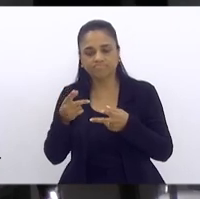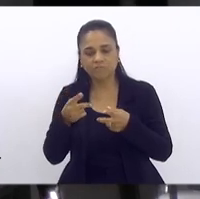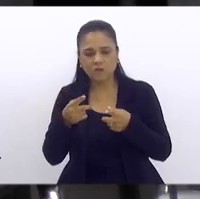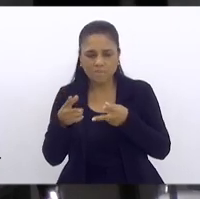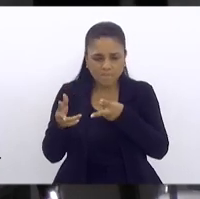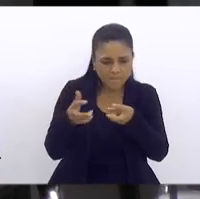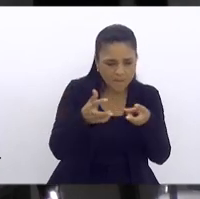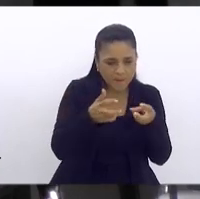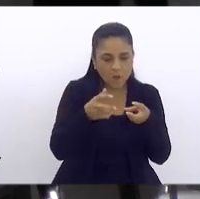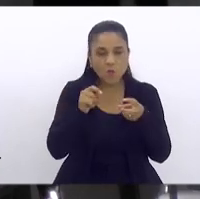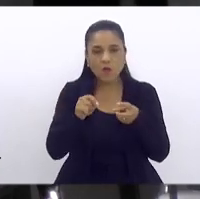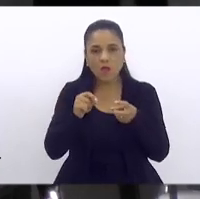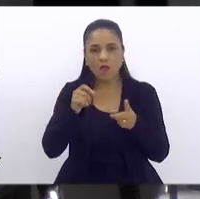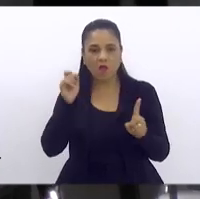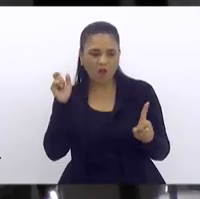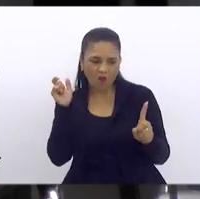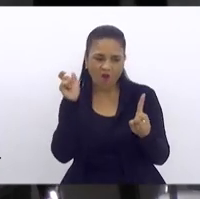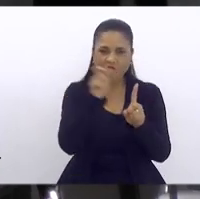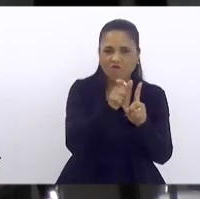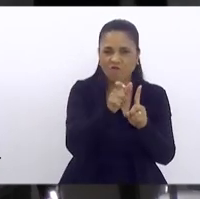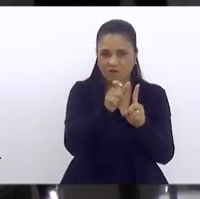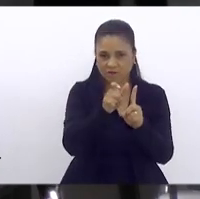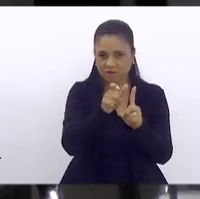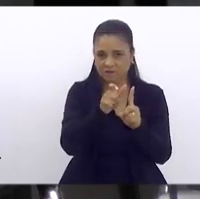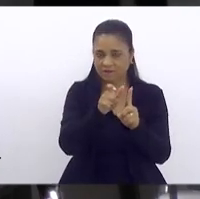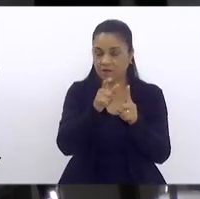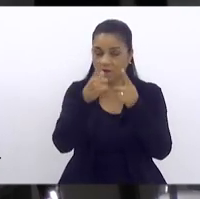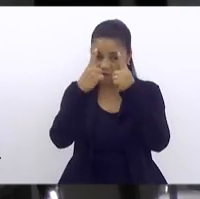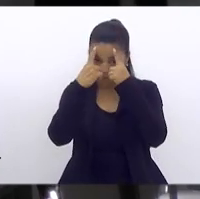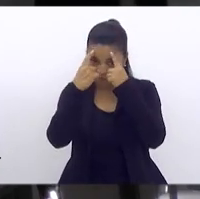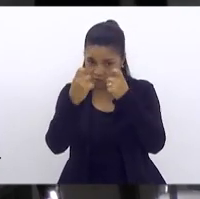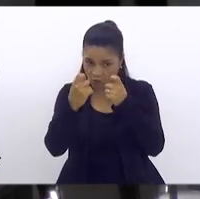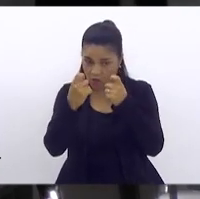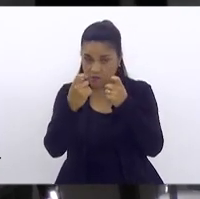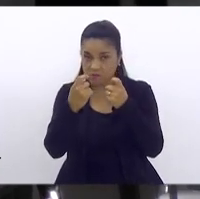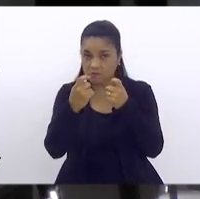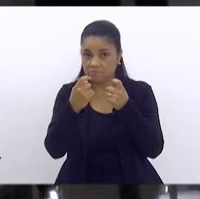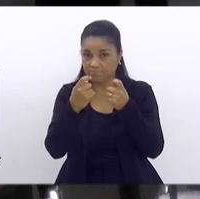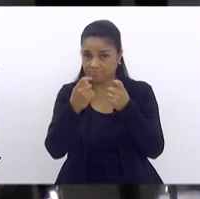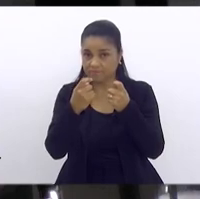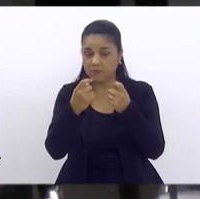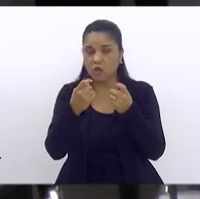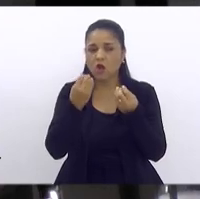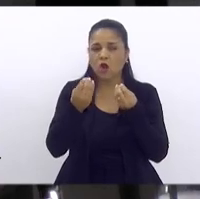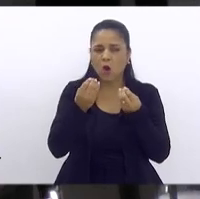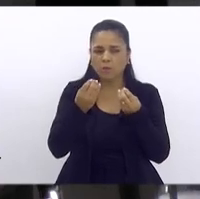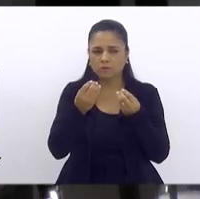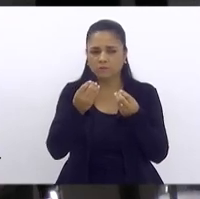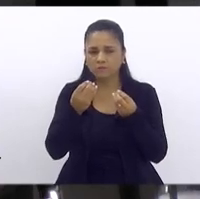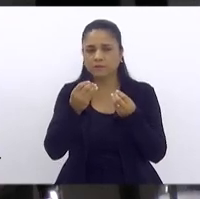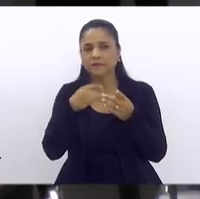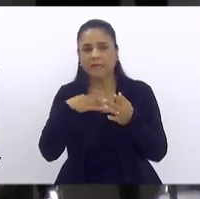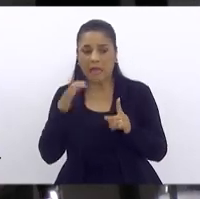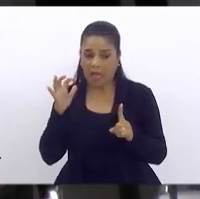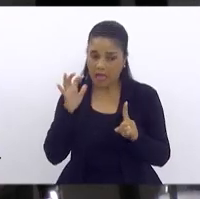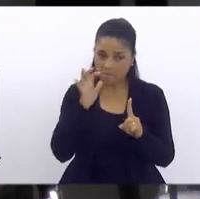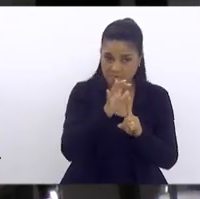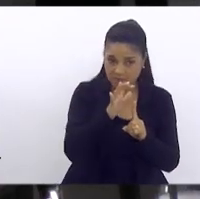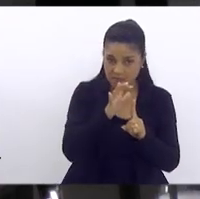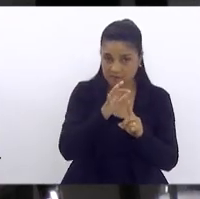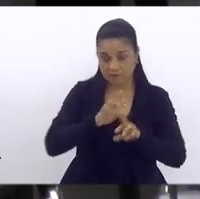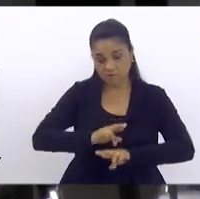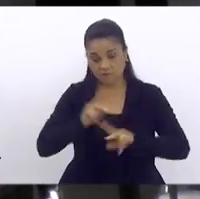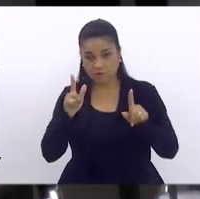né? Porque a gente sabe que violência é violência, mas não dá para a gente comparar um insulto a uma ameaça, por exemplo. Existem diferentes